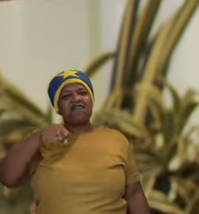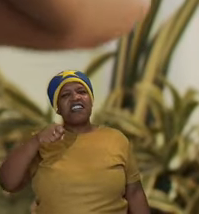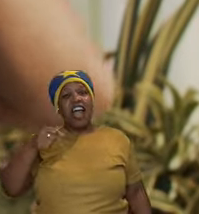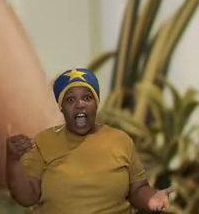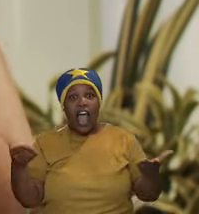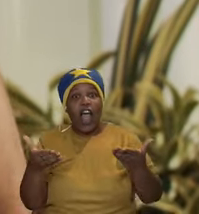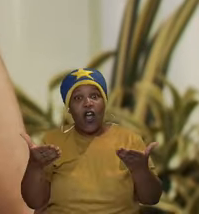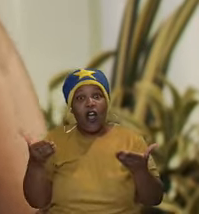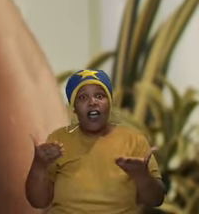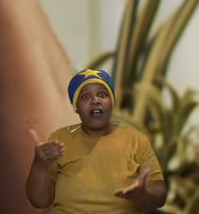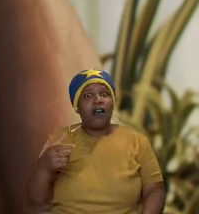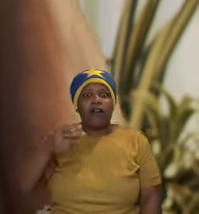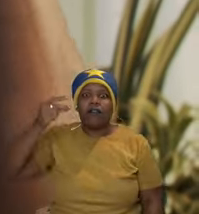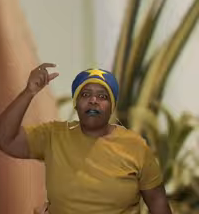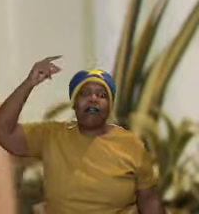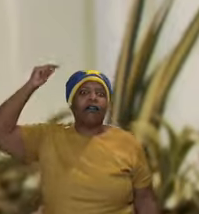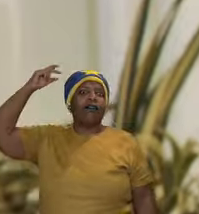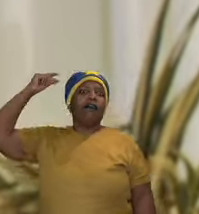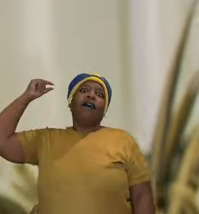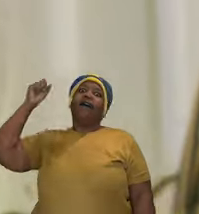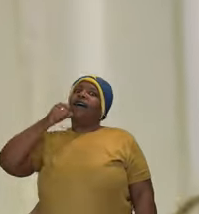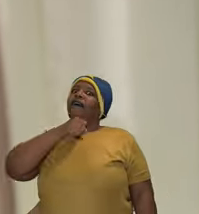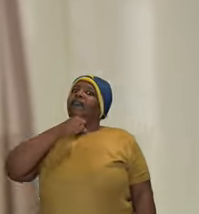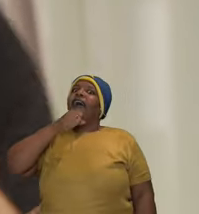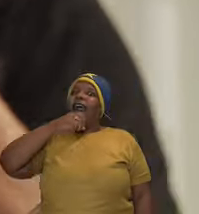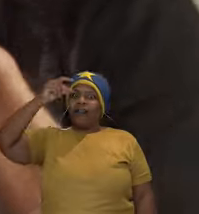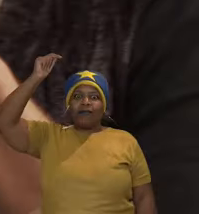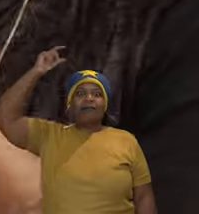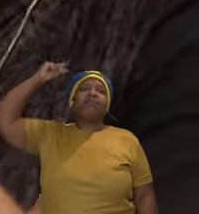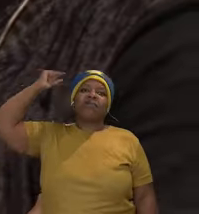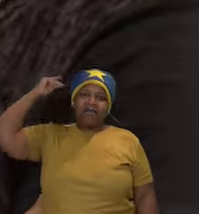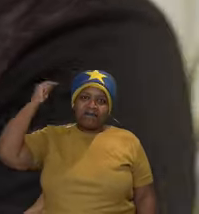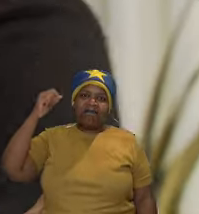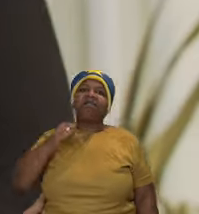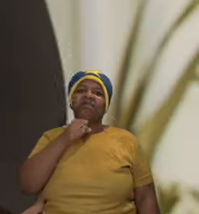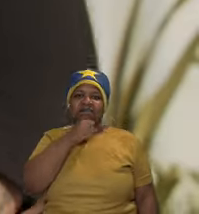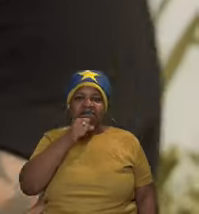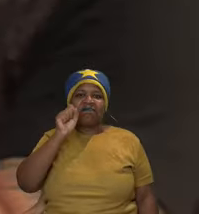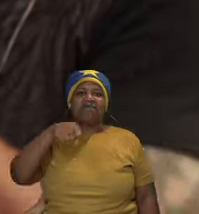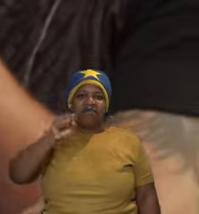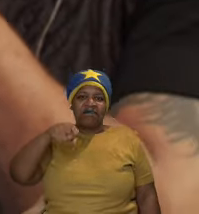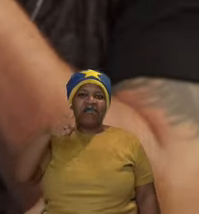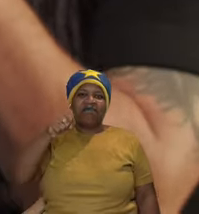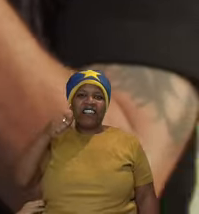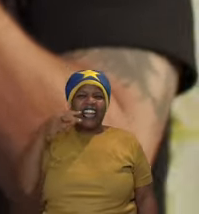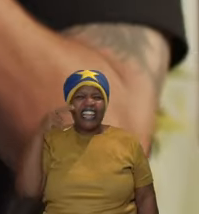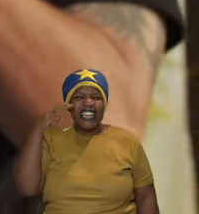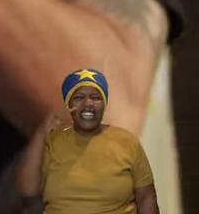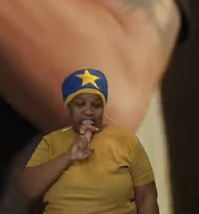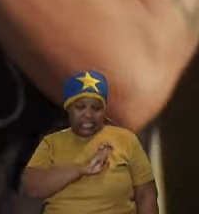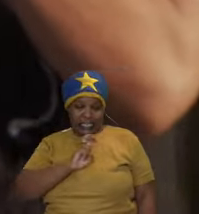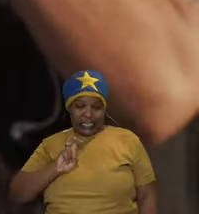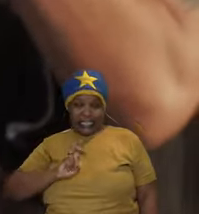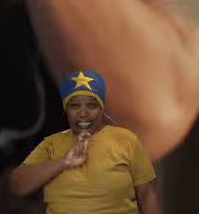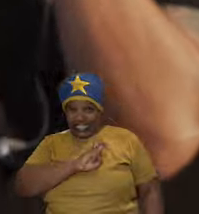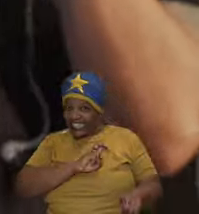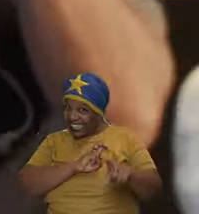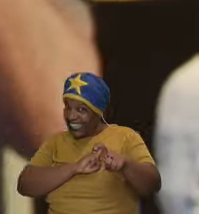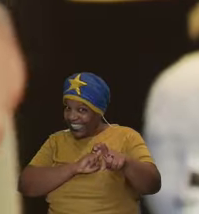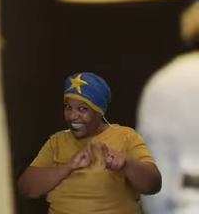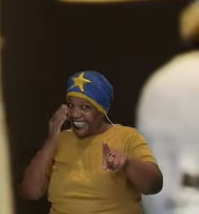Agora foi lá na vintage. Agora foi lá na vintage, mano. Foi lá mesmo. na camiseta 55, hein? Você tá